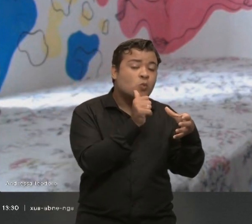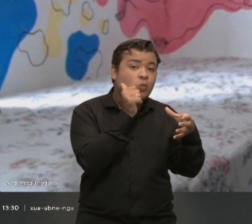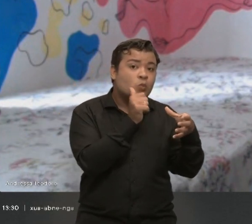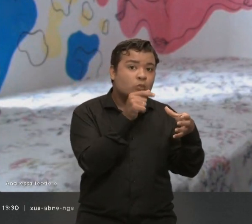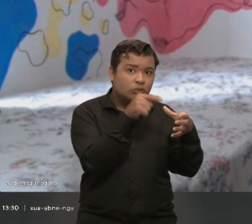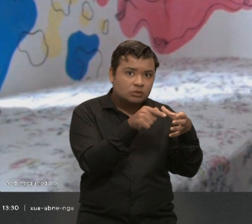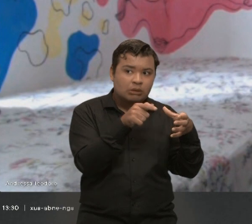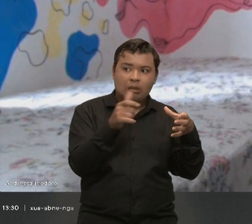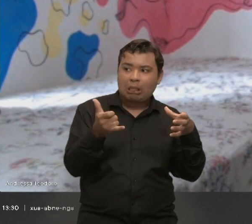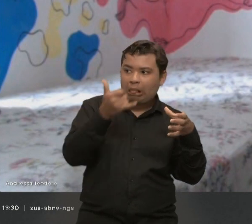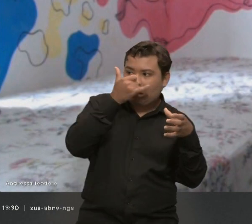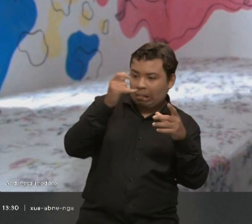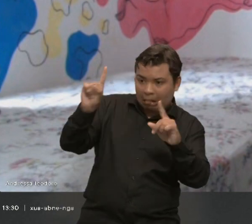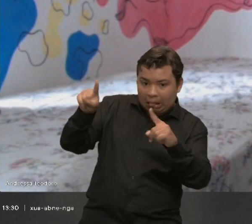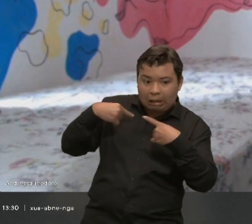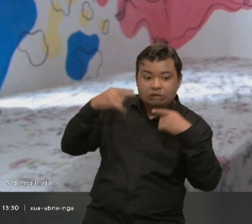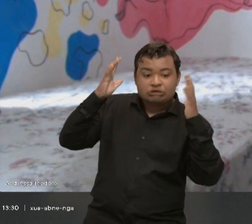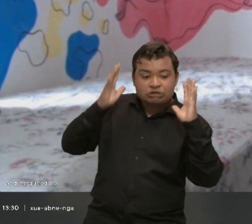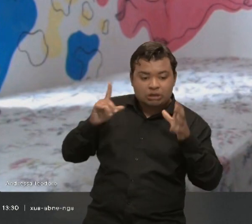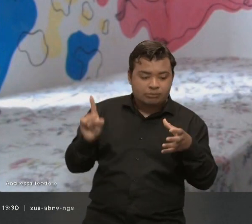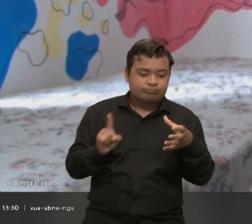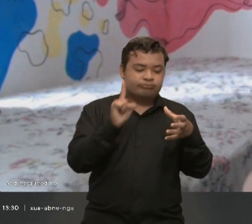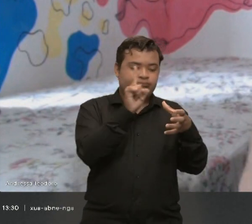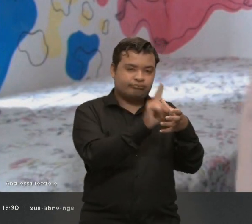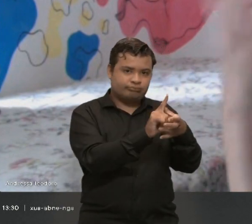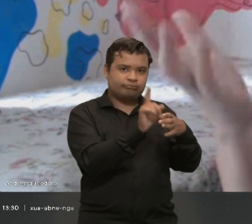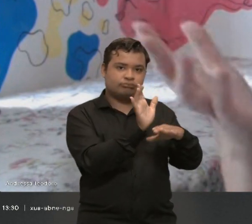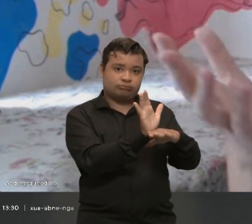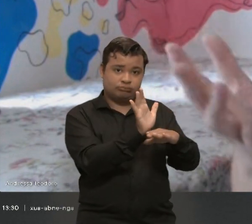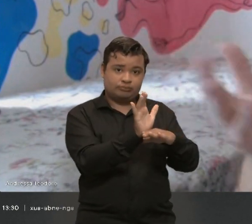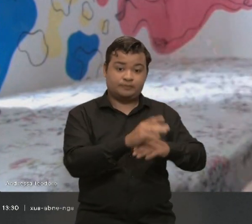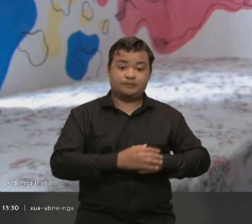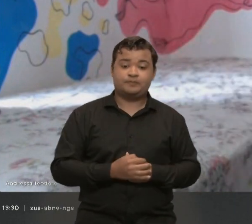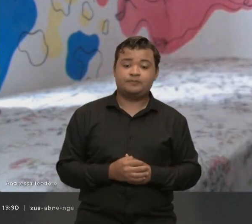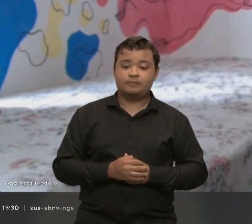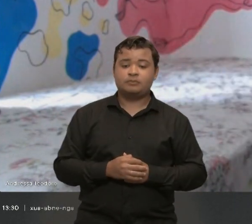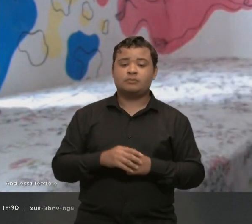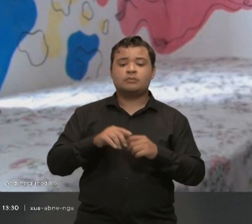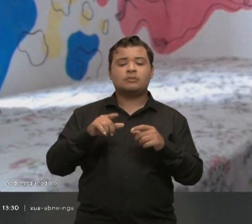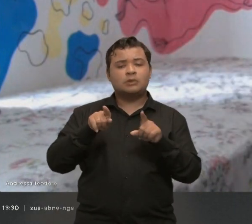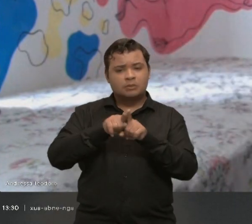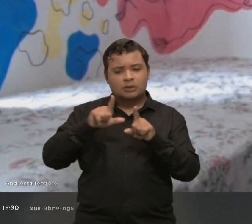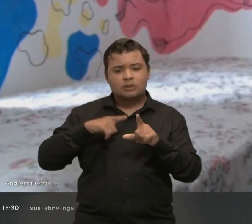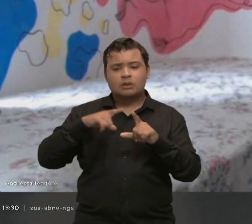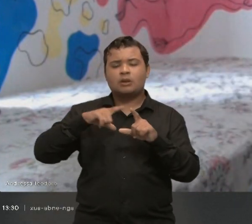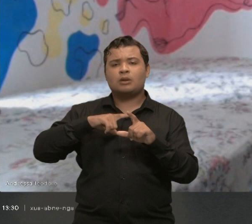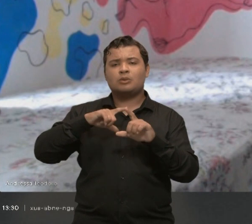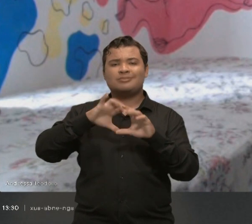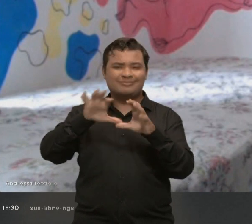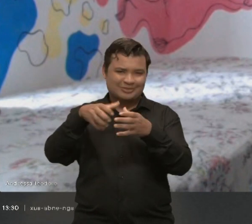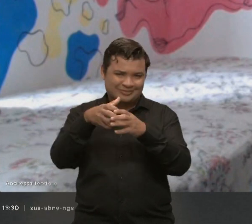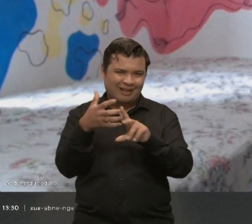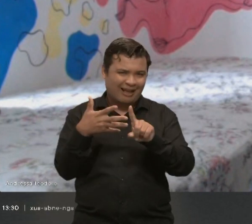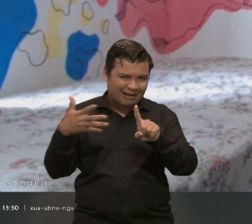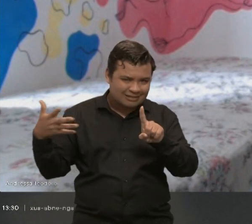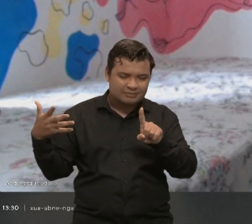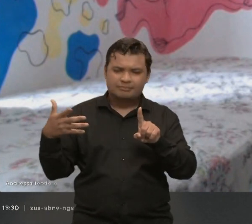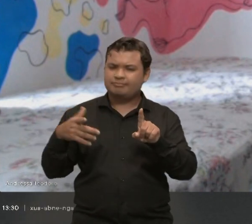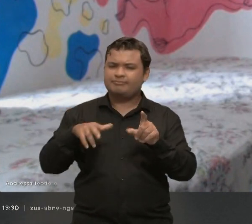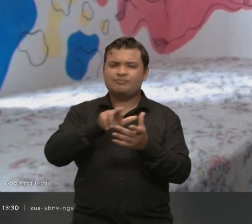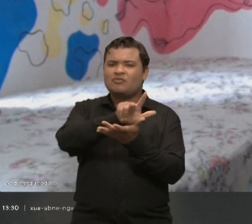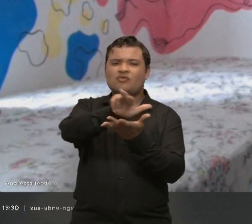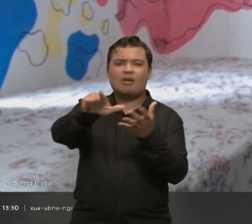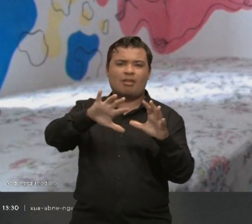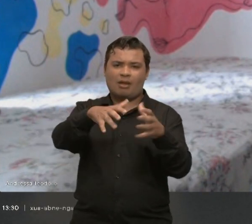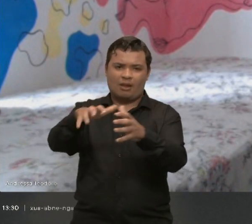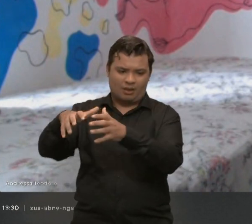coordenou aqui em Goiânia, com a comunidade LGBT, enfim. Mas o que a gente tem